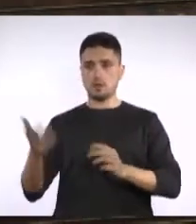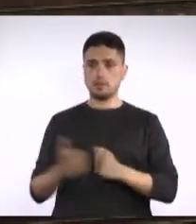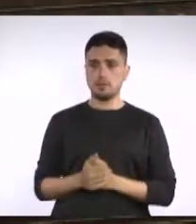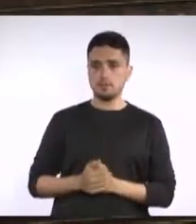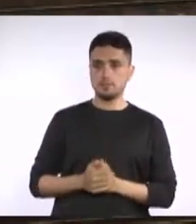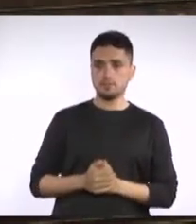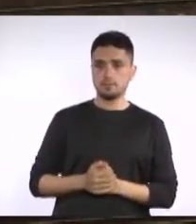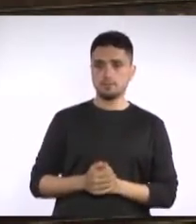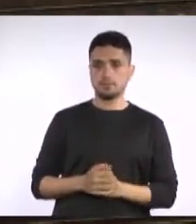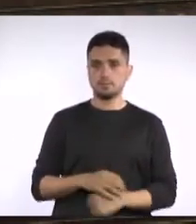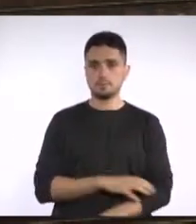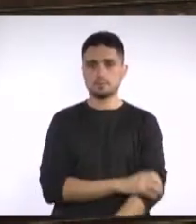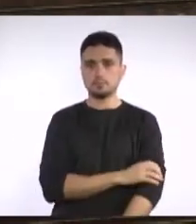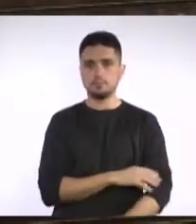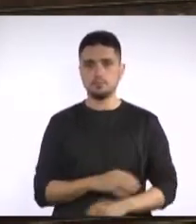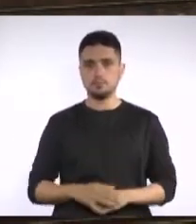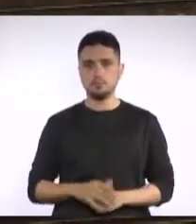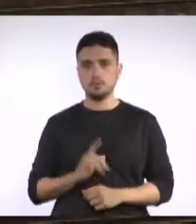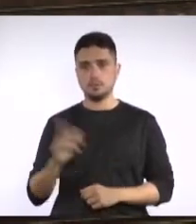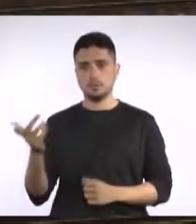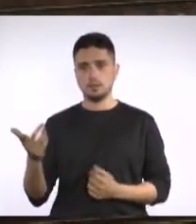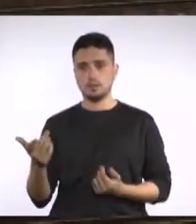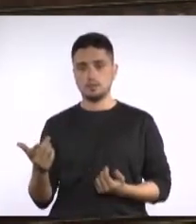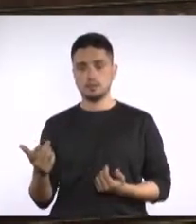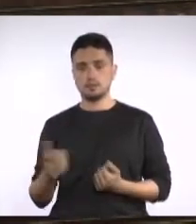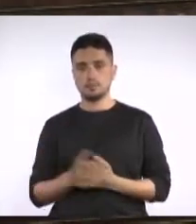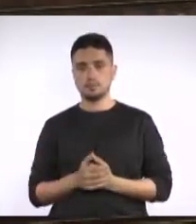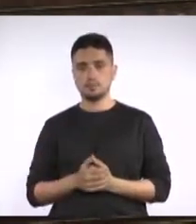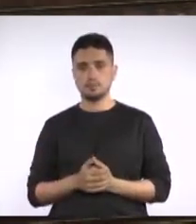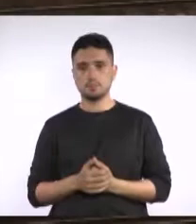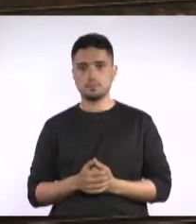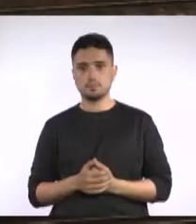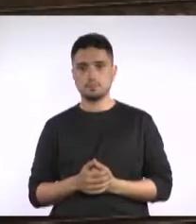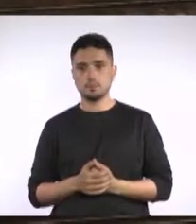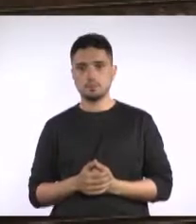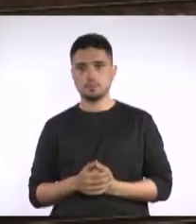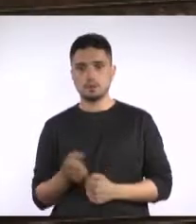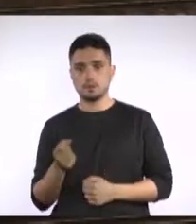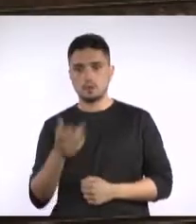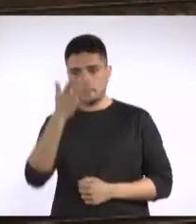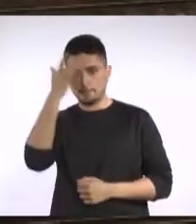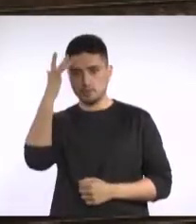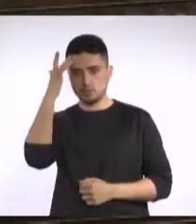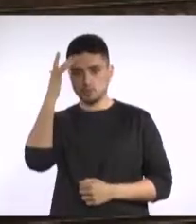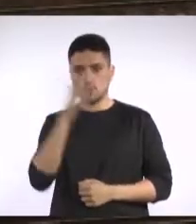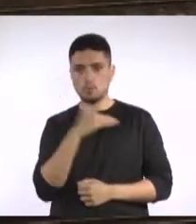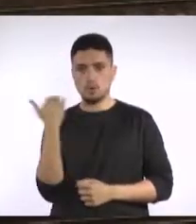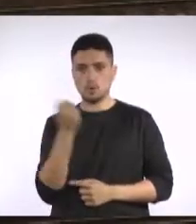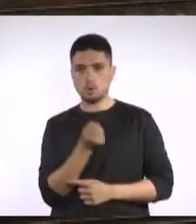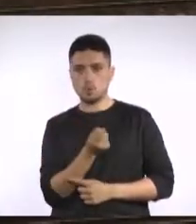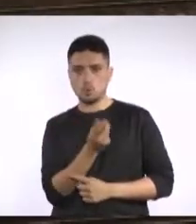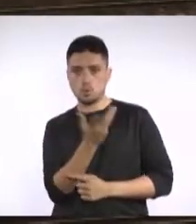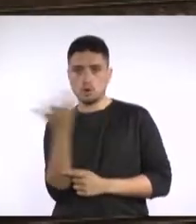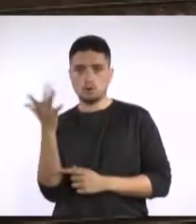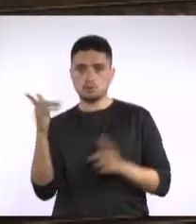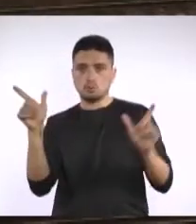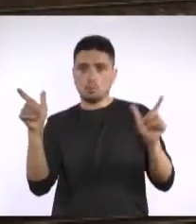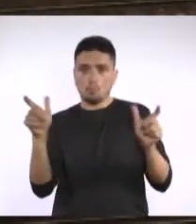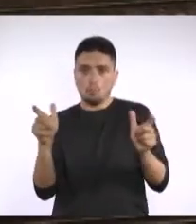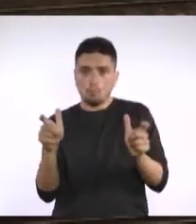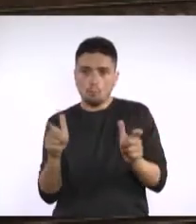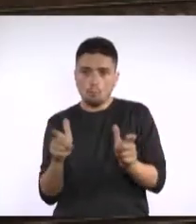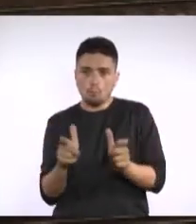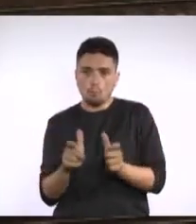apresentou os menores índices de homicídios dolosos e de latrocínio desde